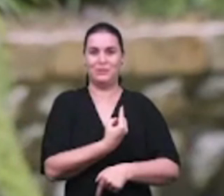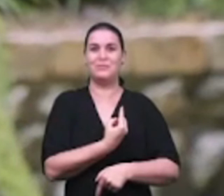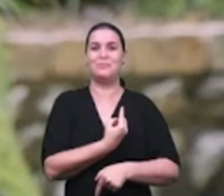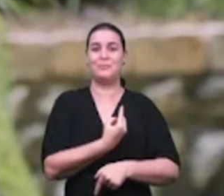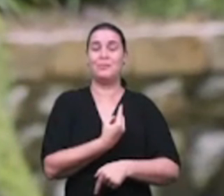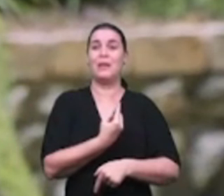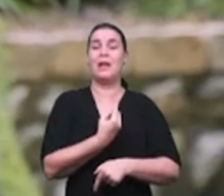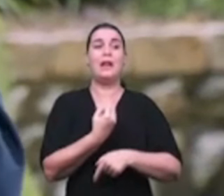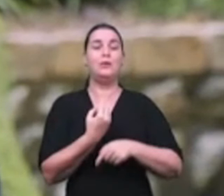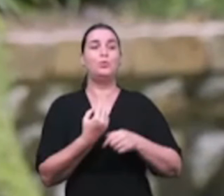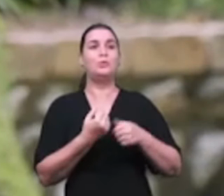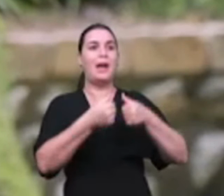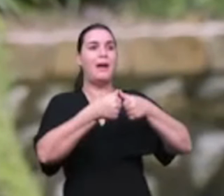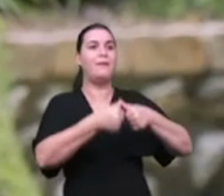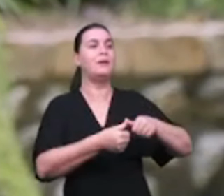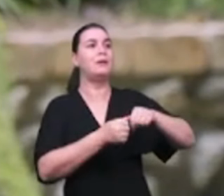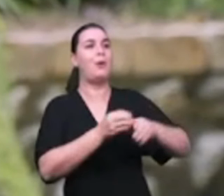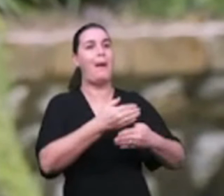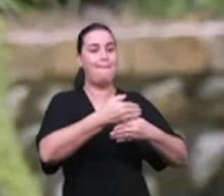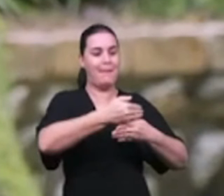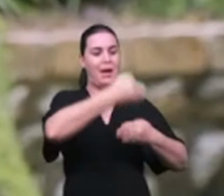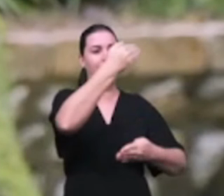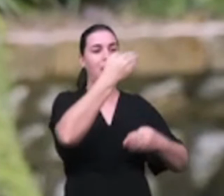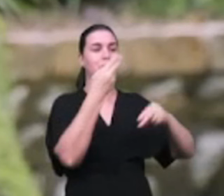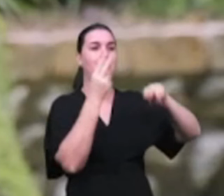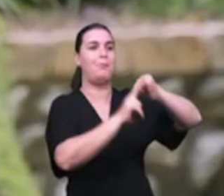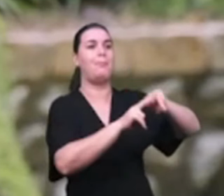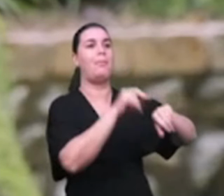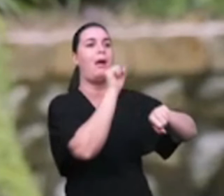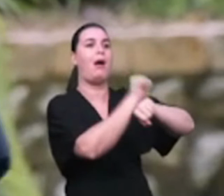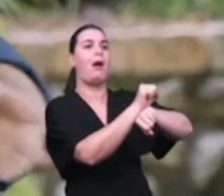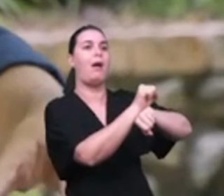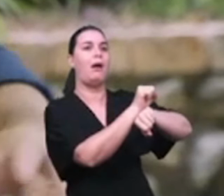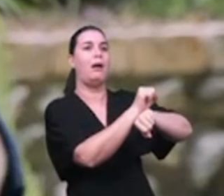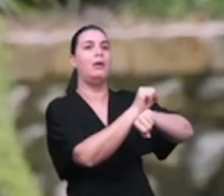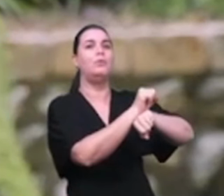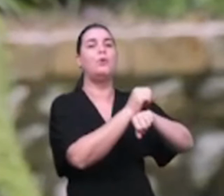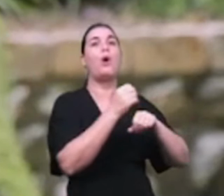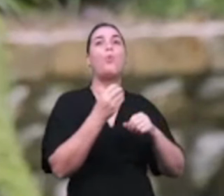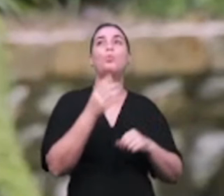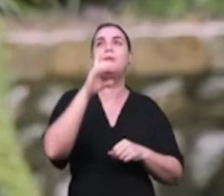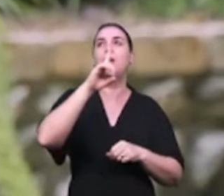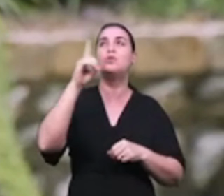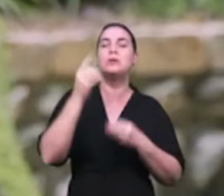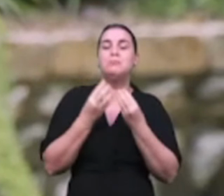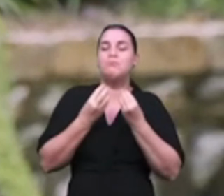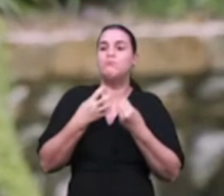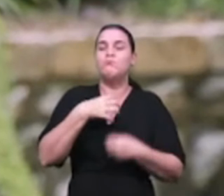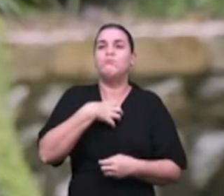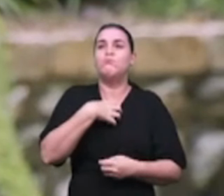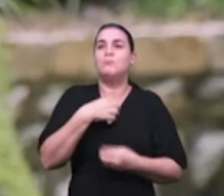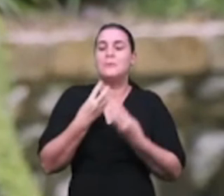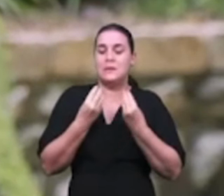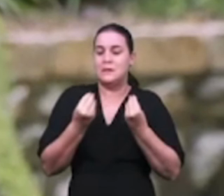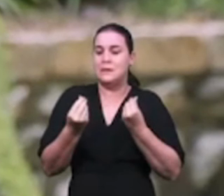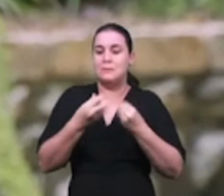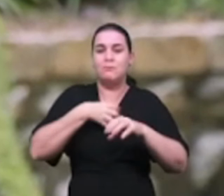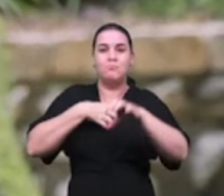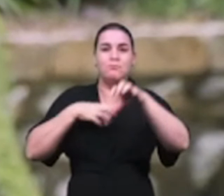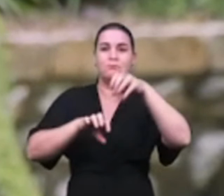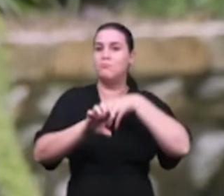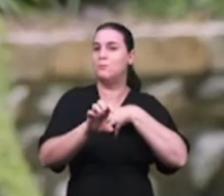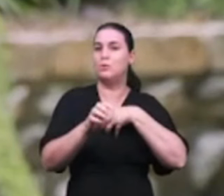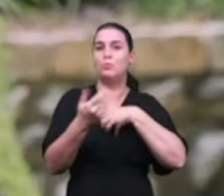numa parede. Não é um Deus passivo, insensível. Não. O tempo todo, Deus está